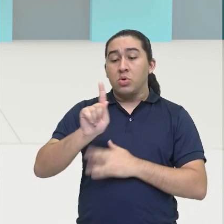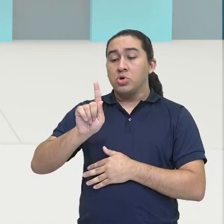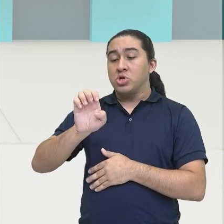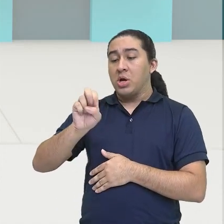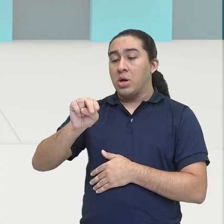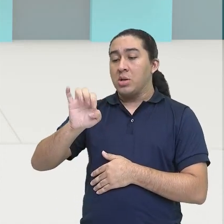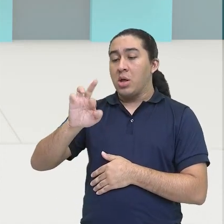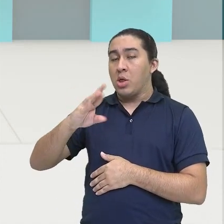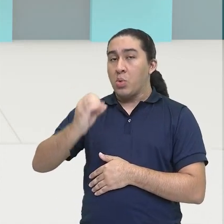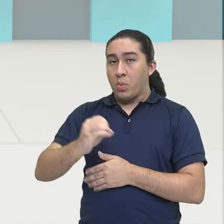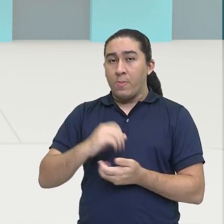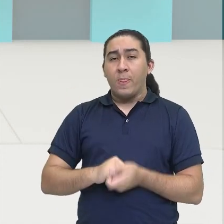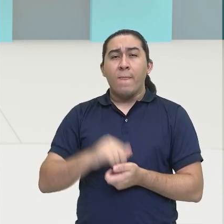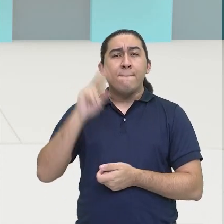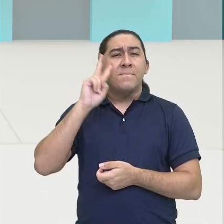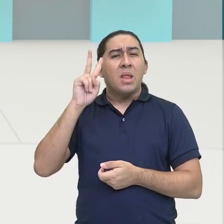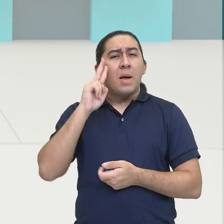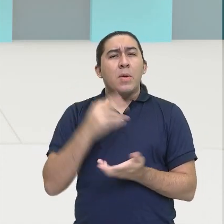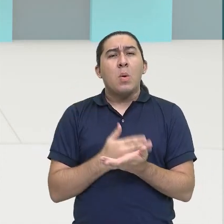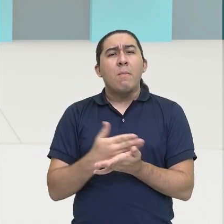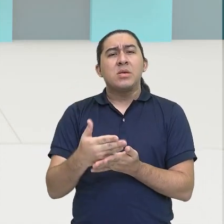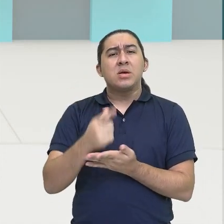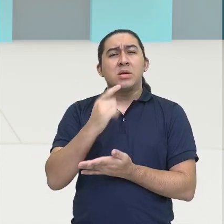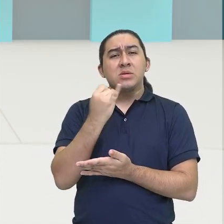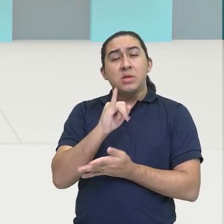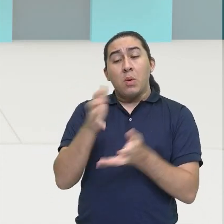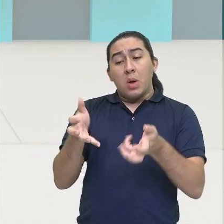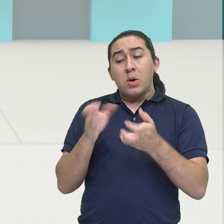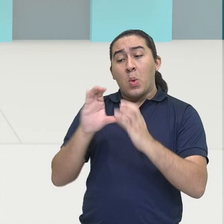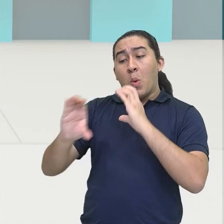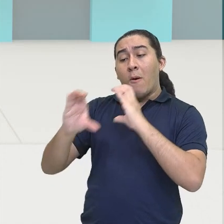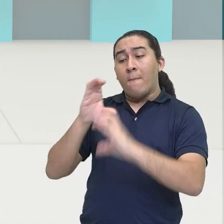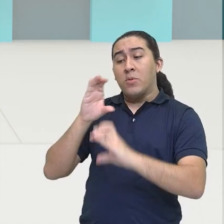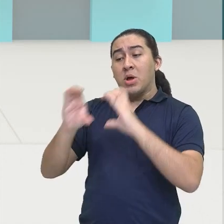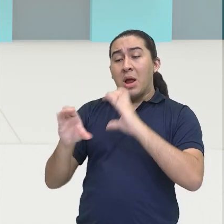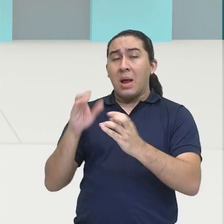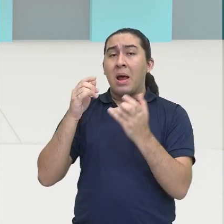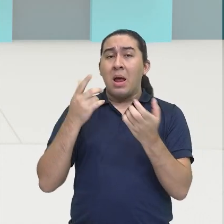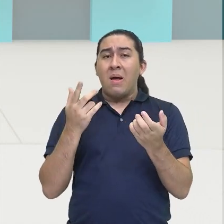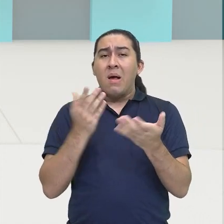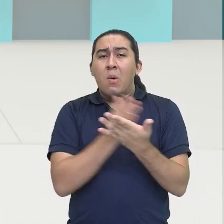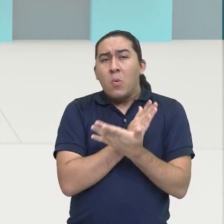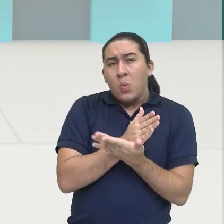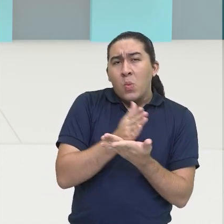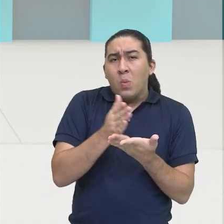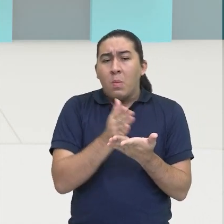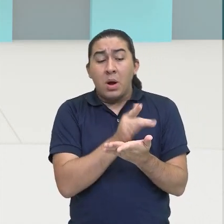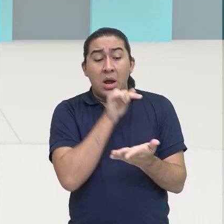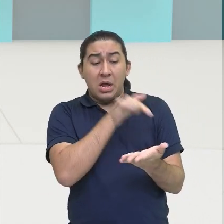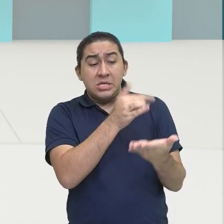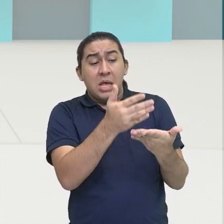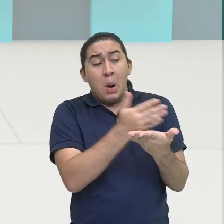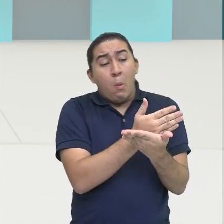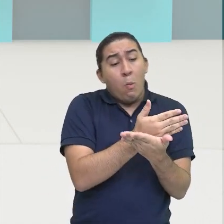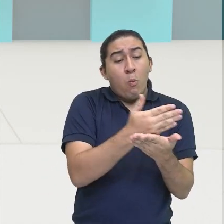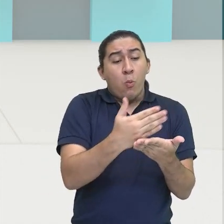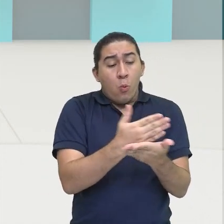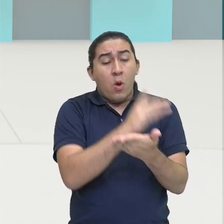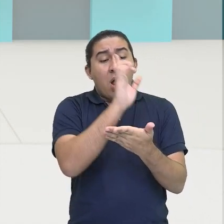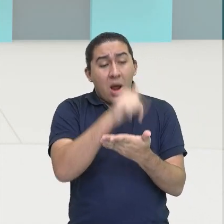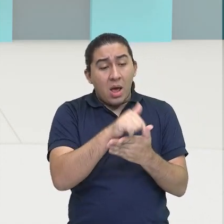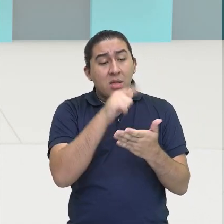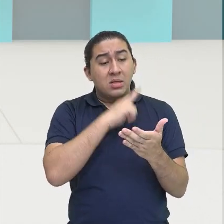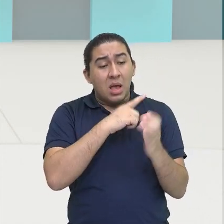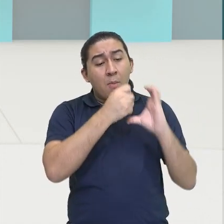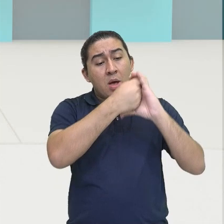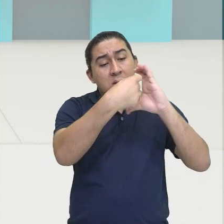no início que quando eu quero comunicar alguma coisa, essa alguma coisa é uma essência e depois ela vai se